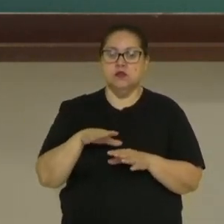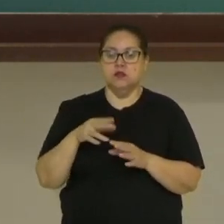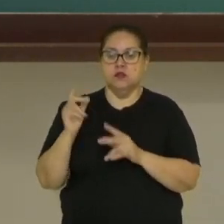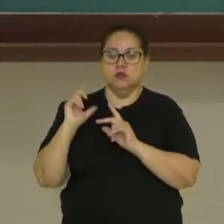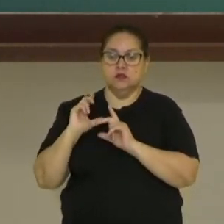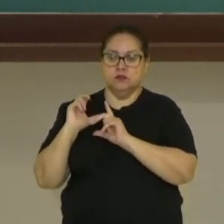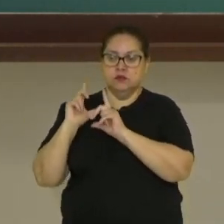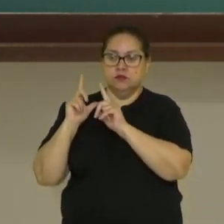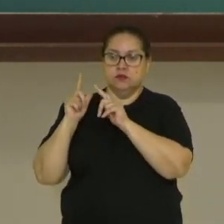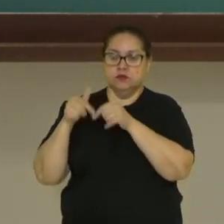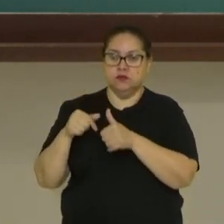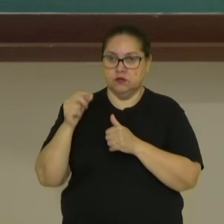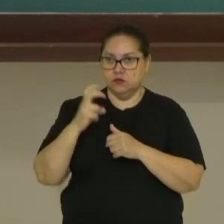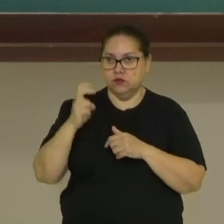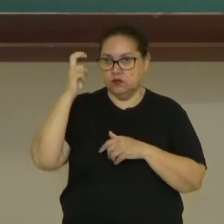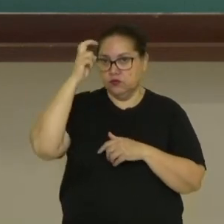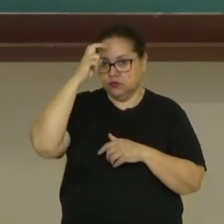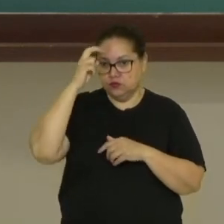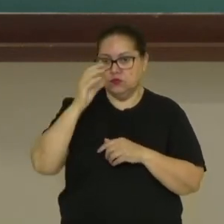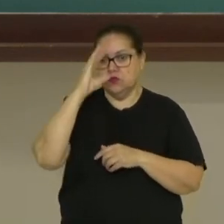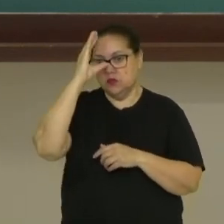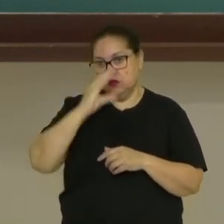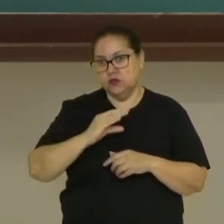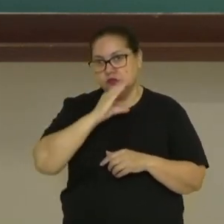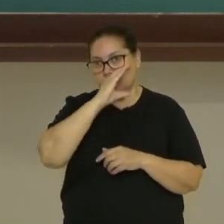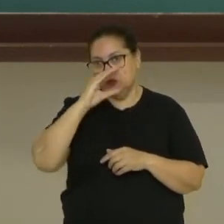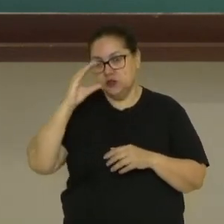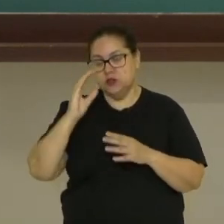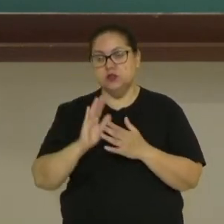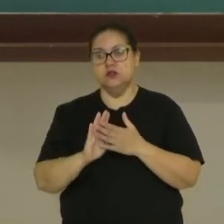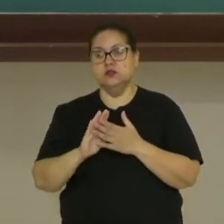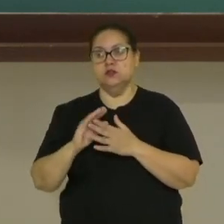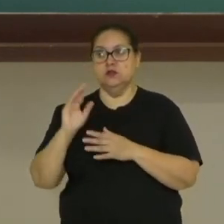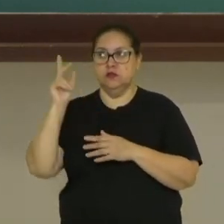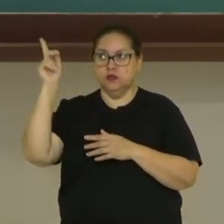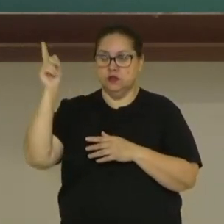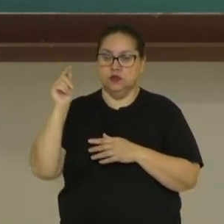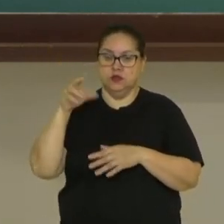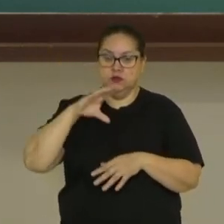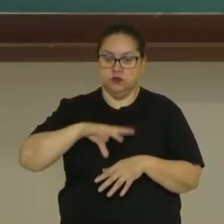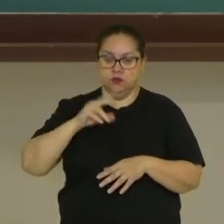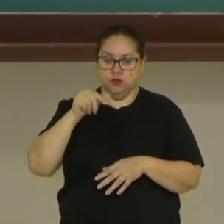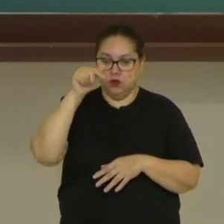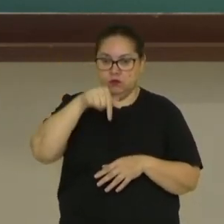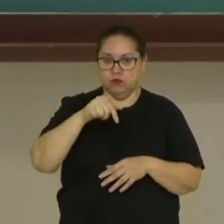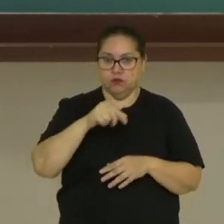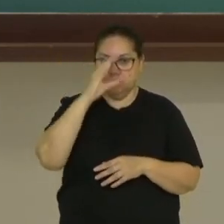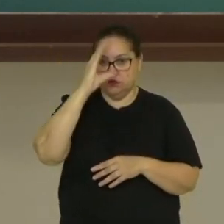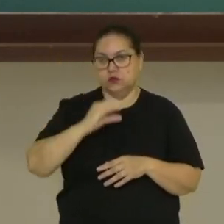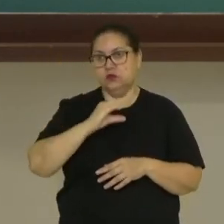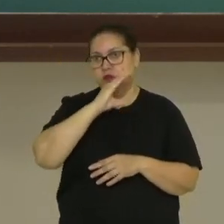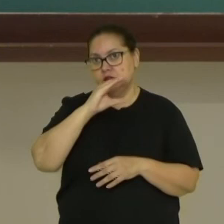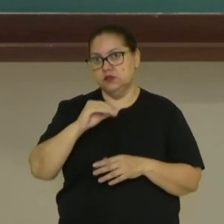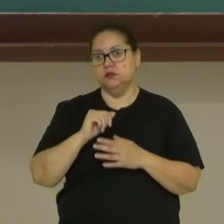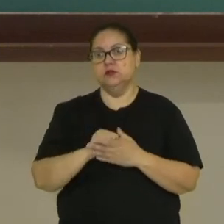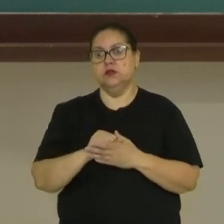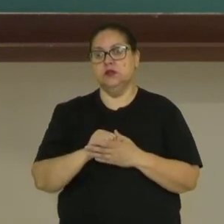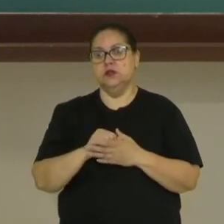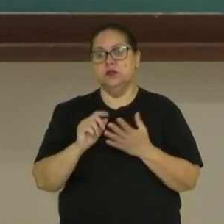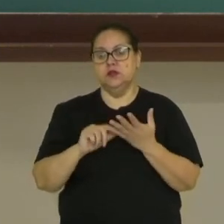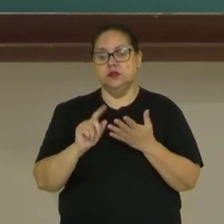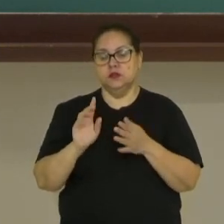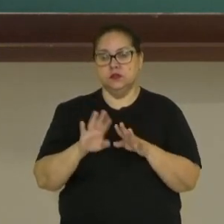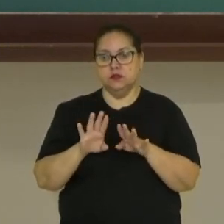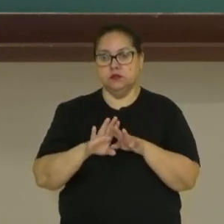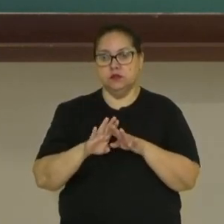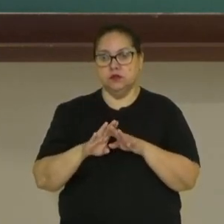essa língua e a cultura, como por exemplo o cristianismo, né, que veio de Portugal para o Brasil, né, o catolicismo. E herdamos